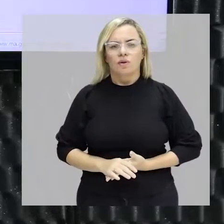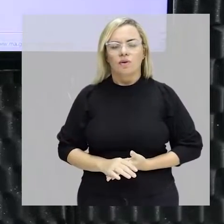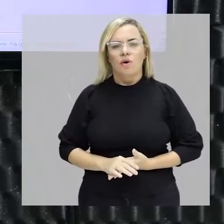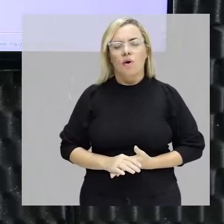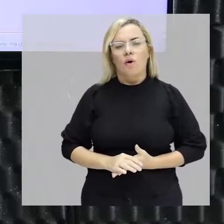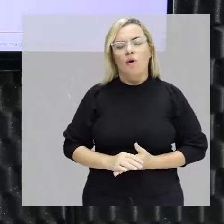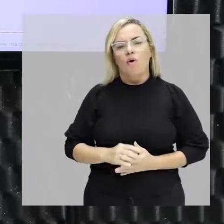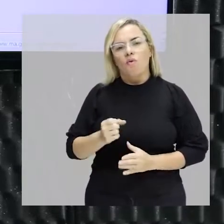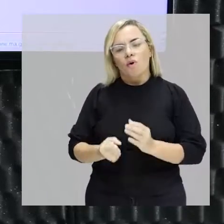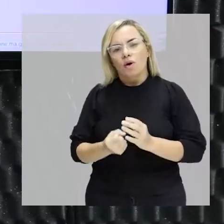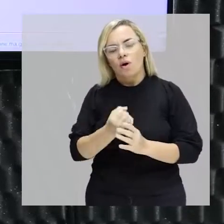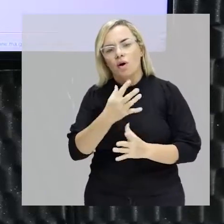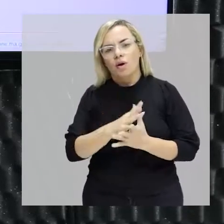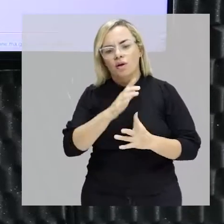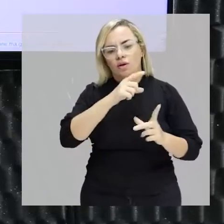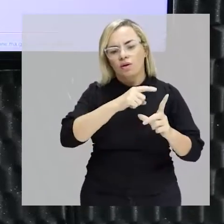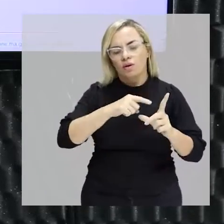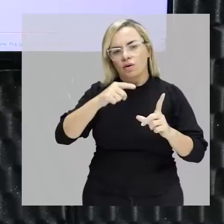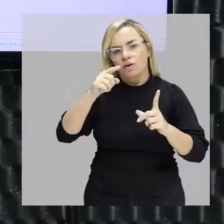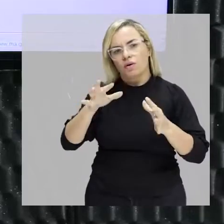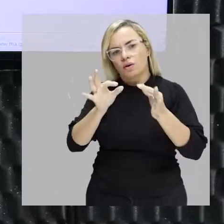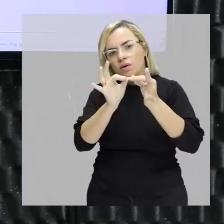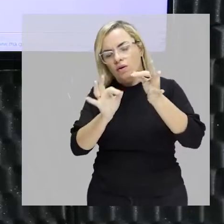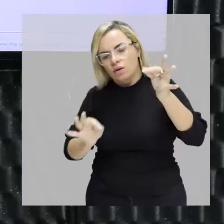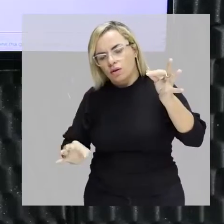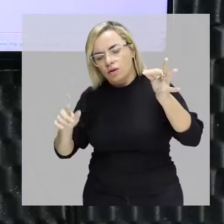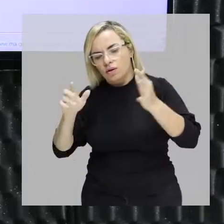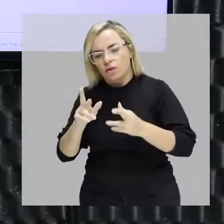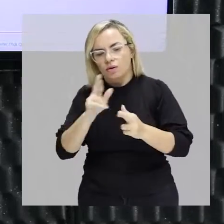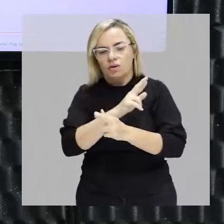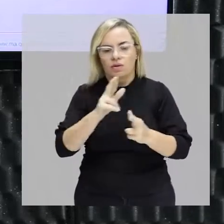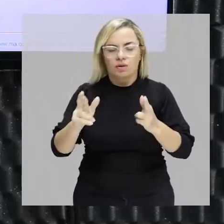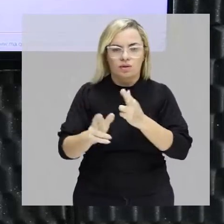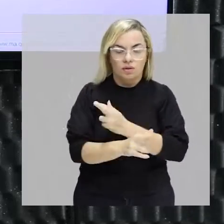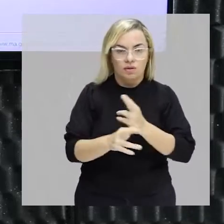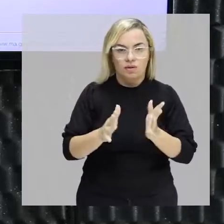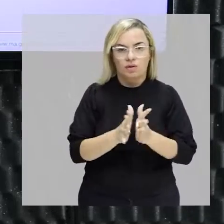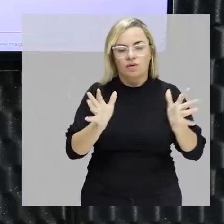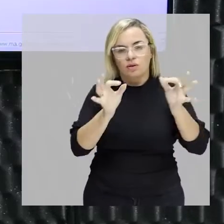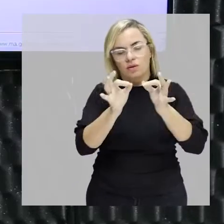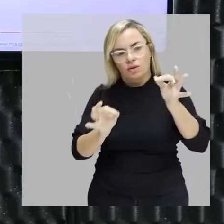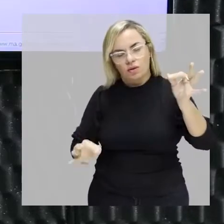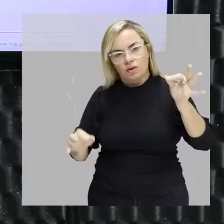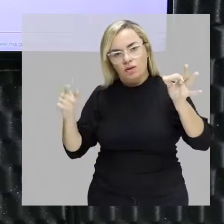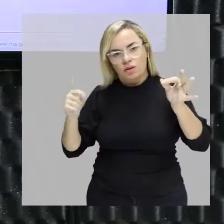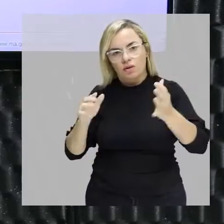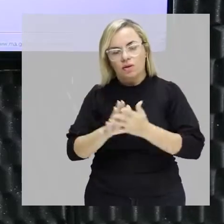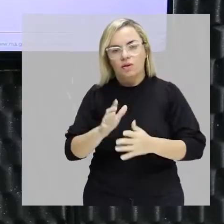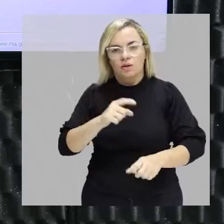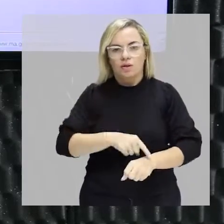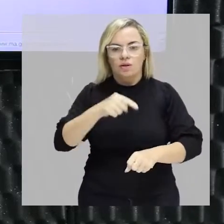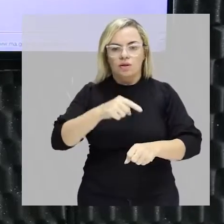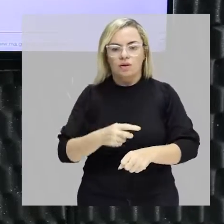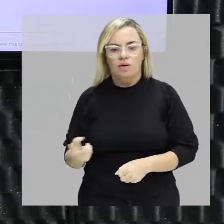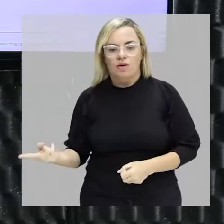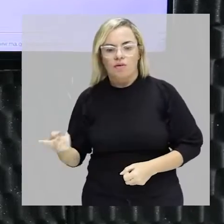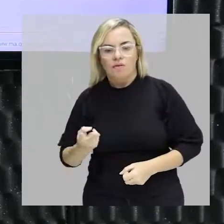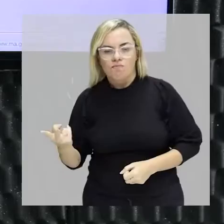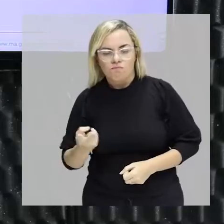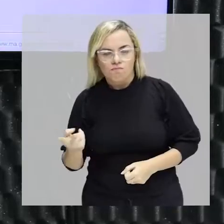gráfico, eu vou gerar uma reta e a relação existente entre distância e tempo nada mais é do que a velocidade,